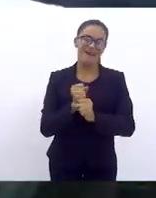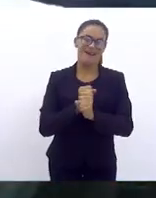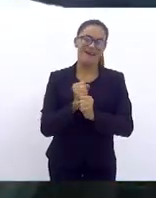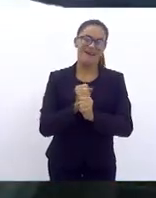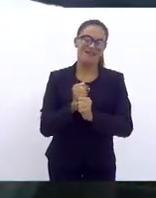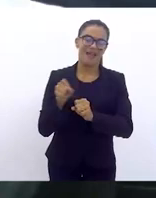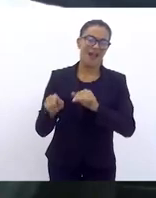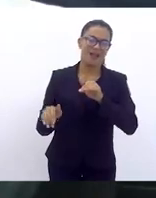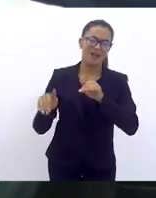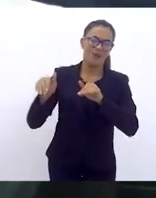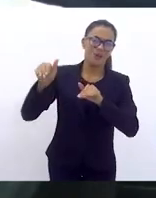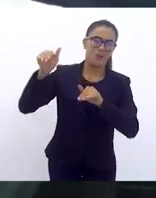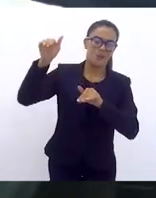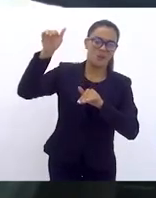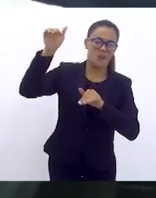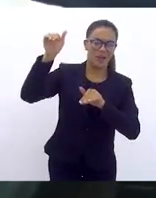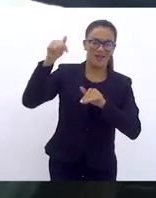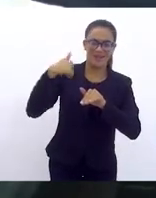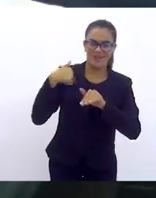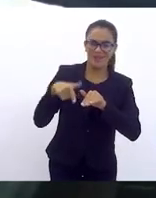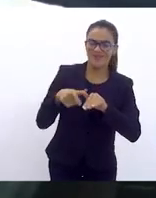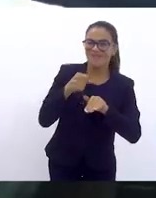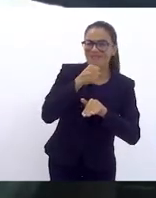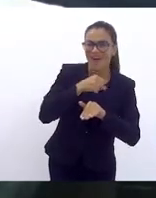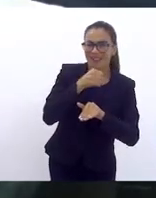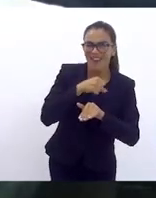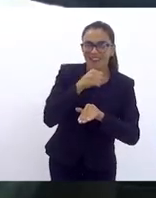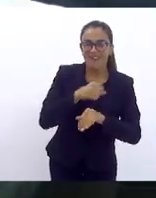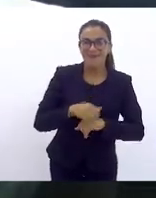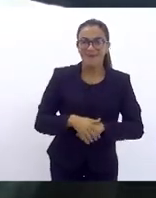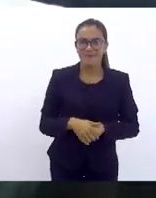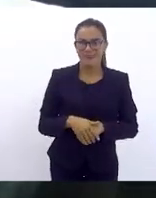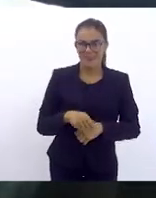crias andando aí pelos quatro cantos desse estado